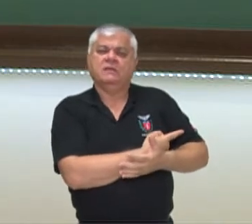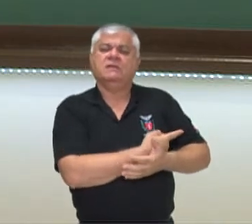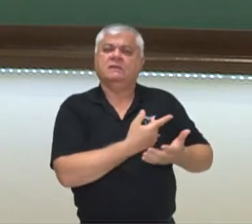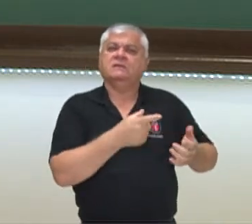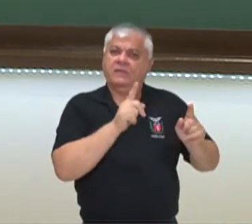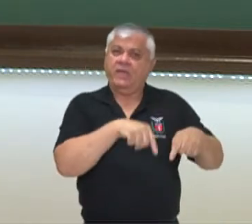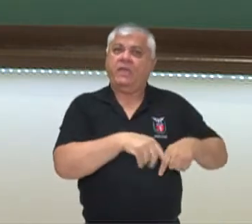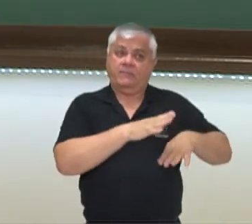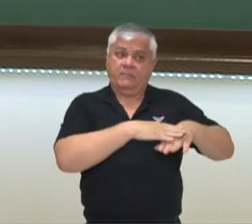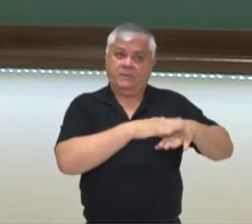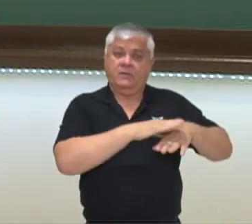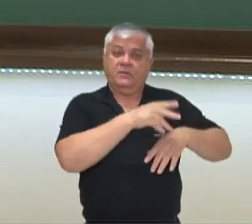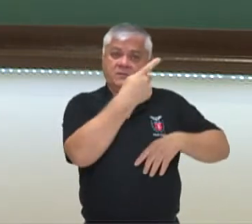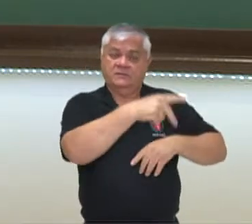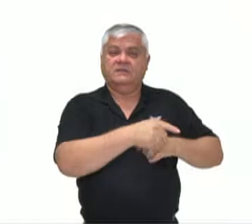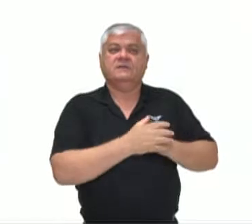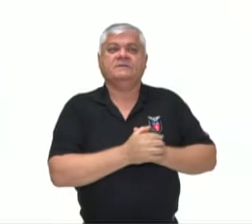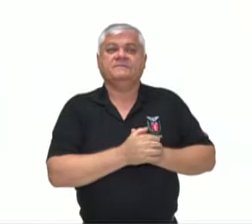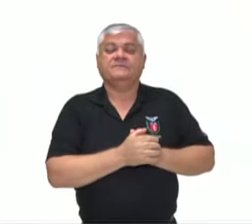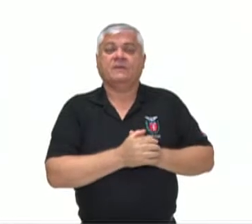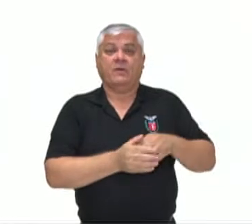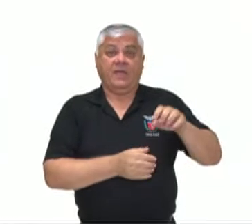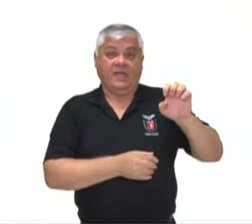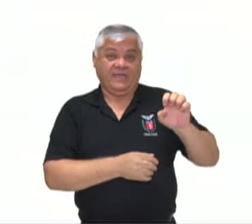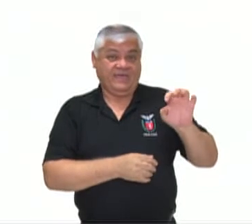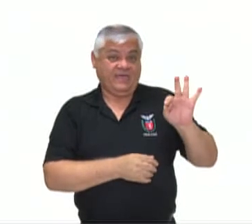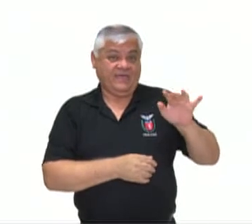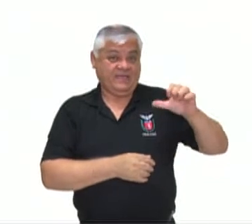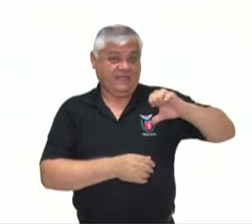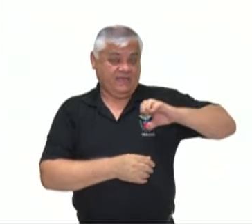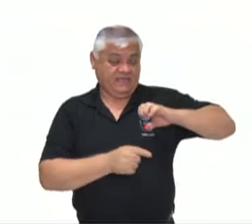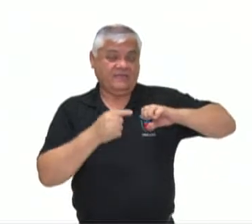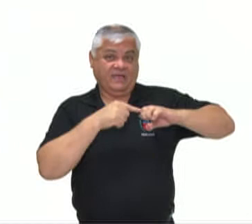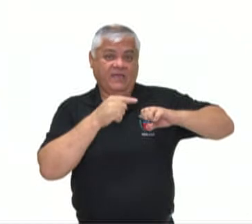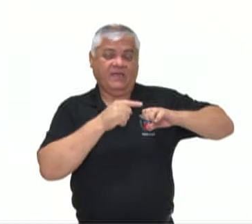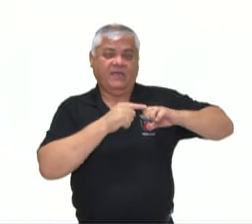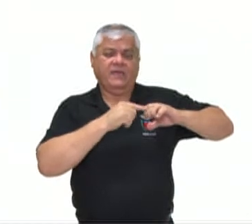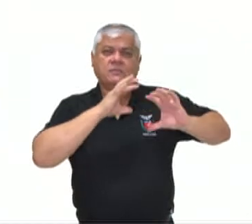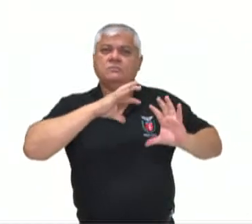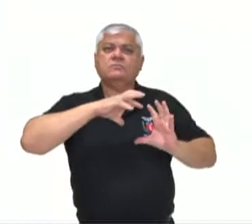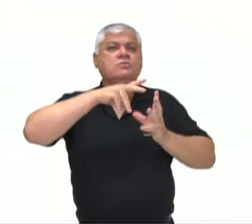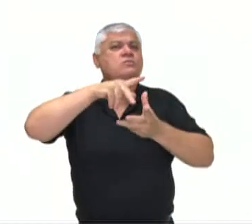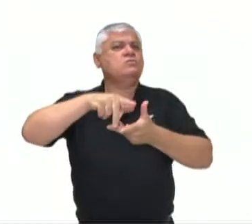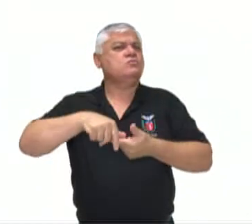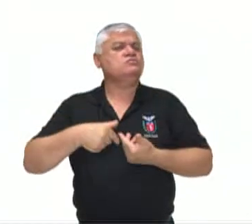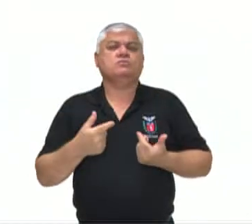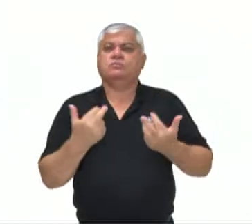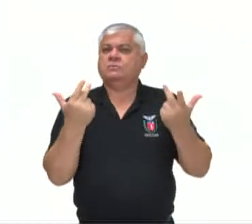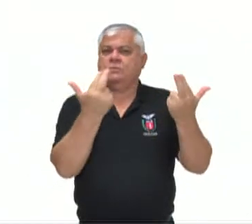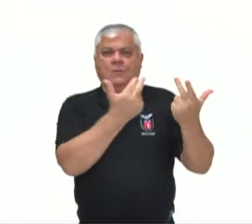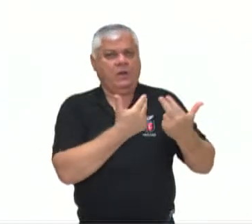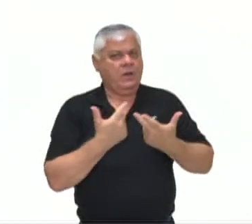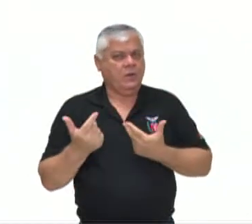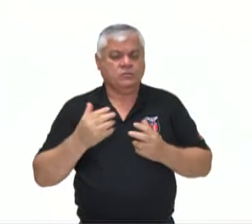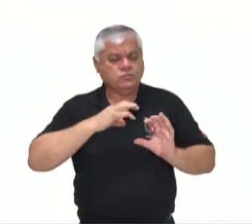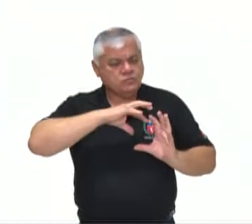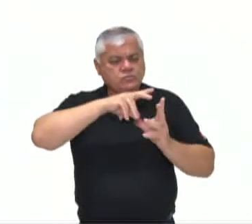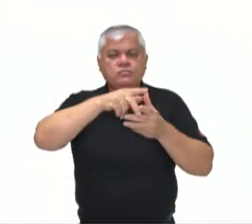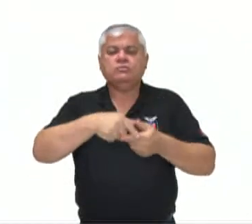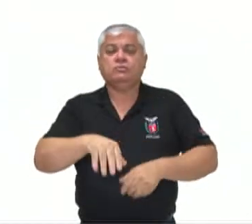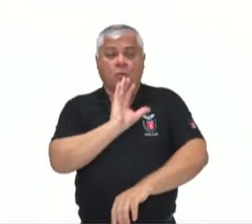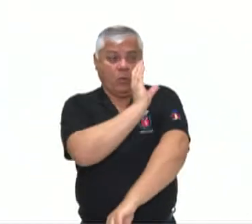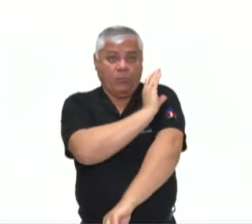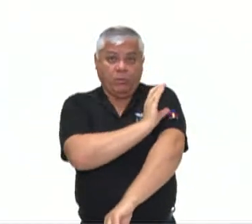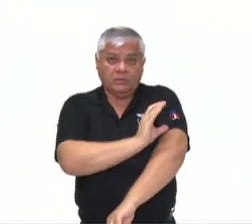certo e o que é errado. A ética, ela tem um caráter universal, né? Isso quer dizer que um